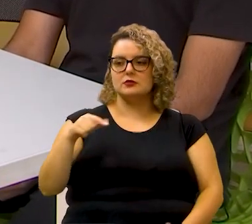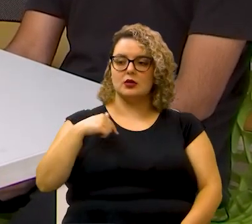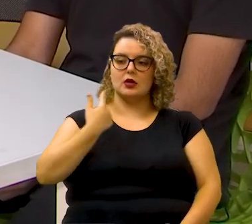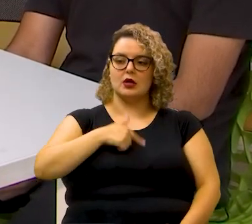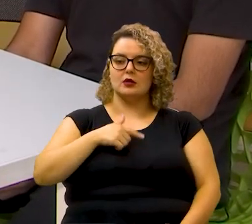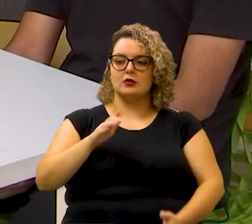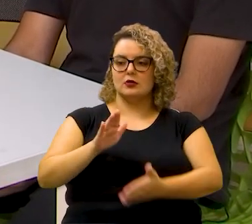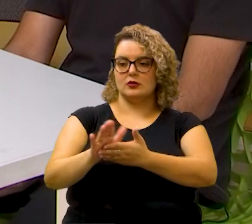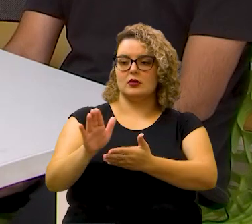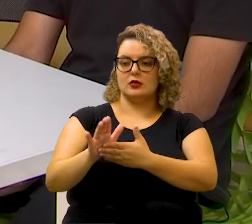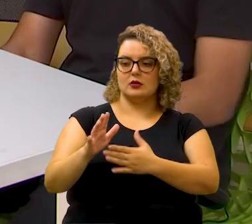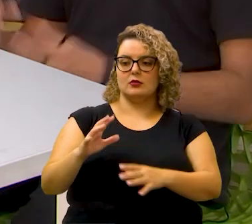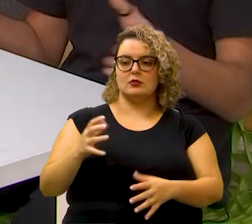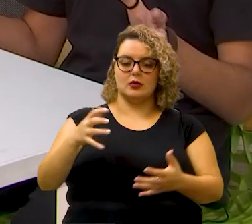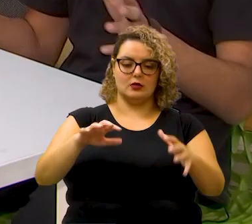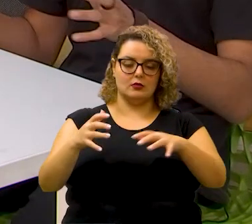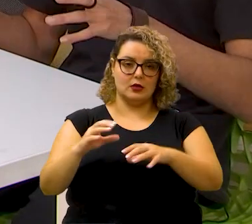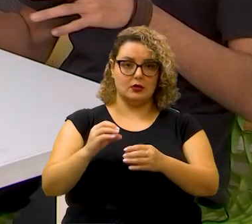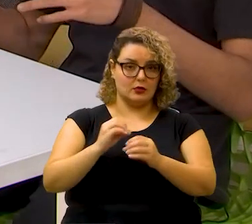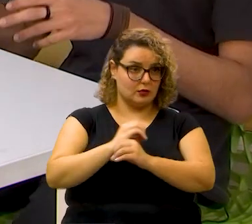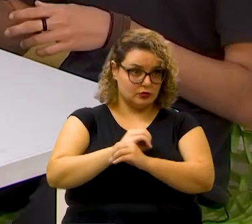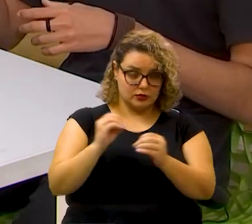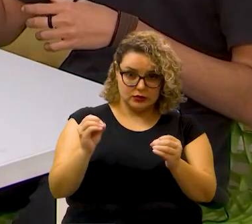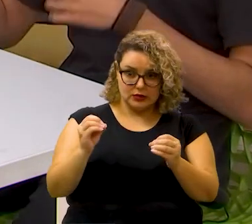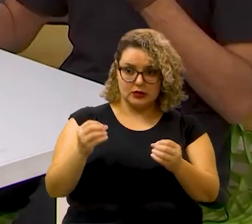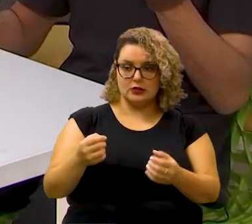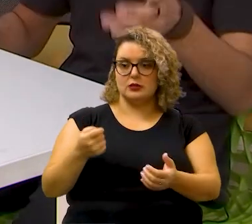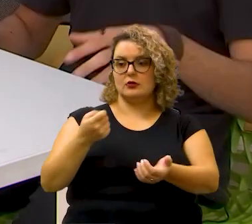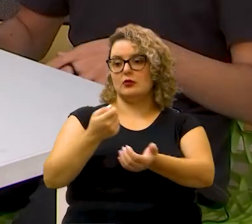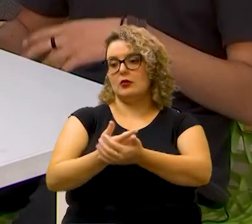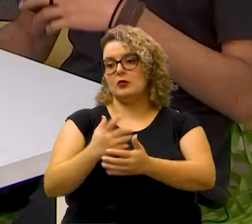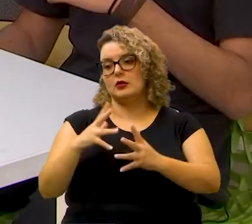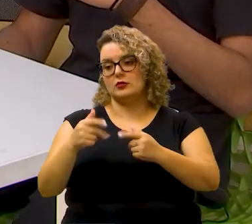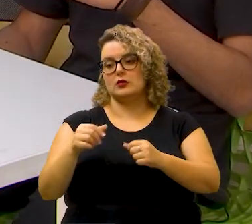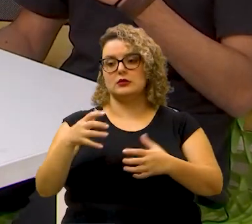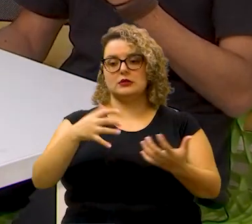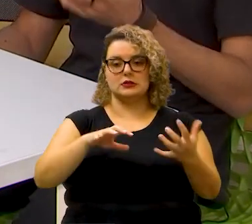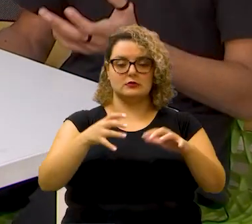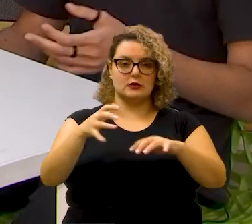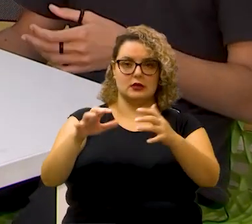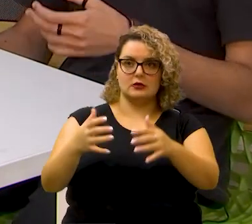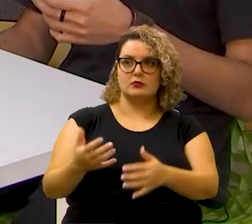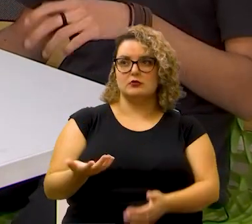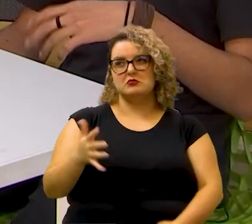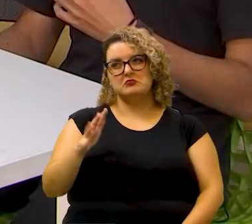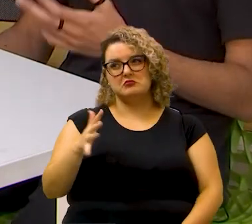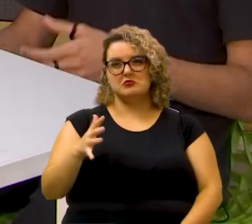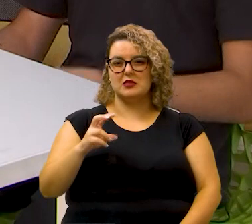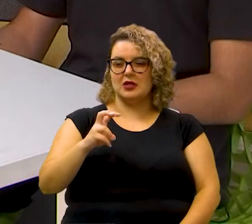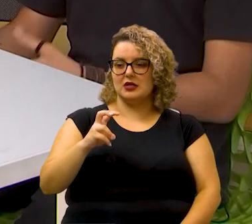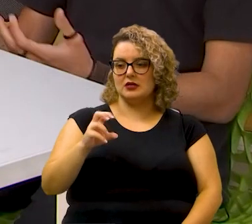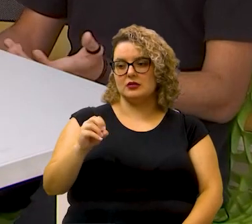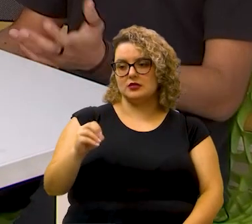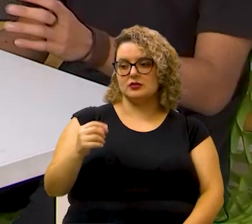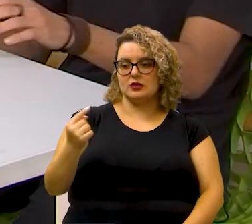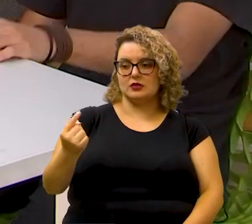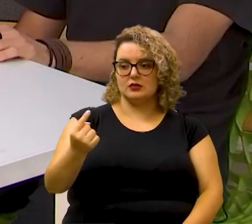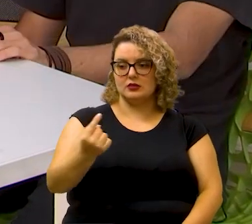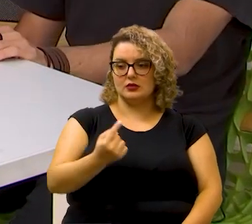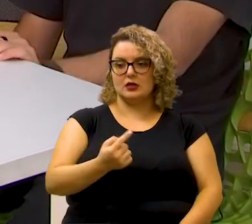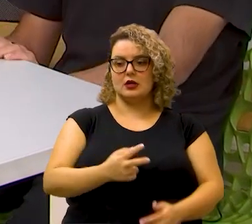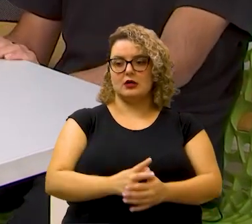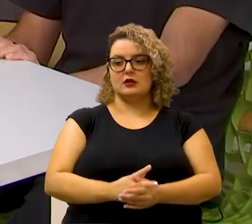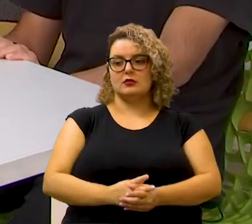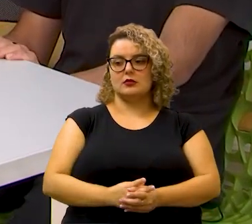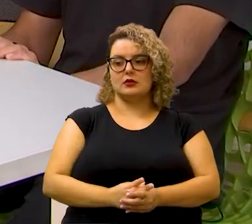E a nossa, ela custou, se você fosse montar uma do zero, tendo que comprar todos os componentes e peças, ela custaria em torno de 500 cada